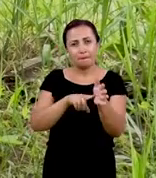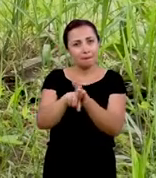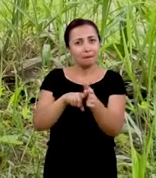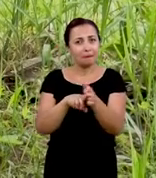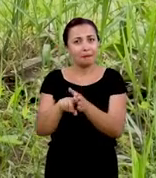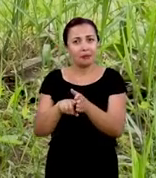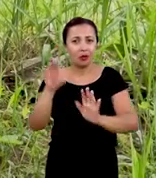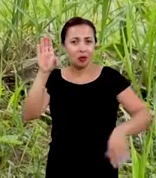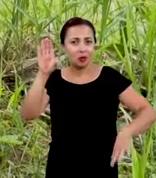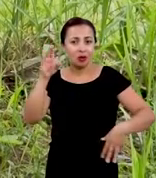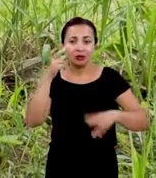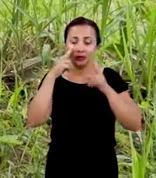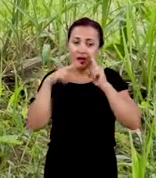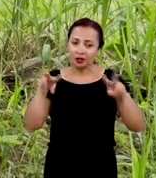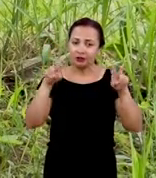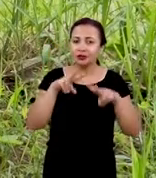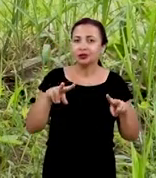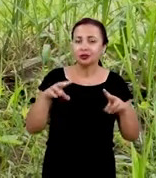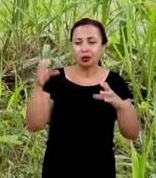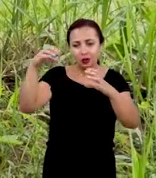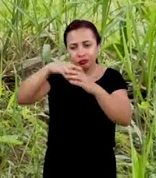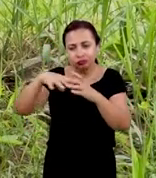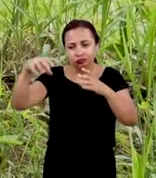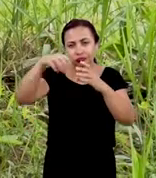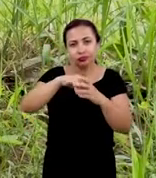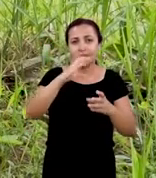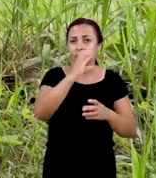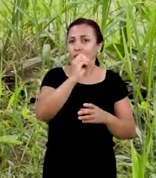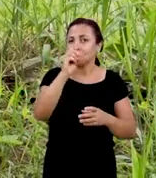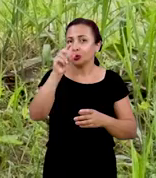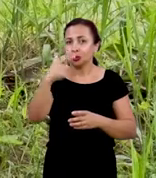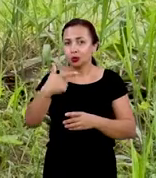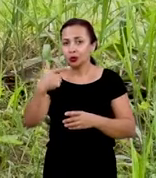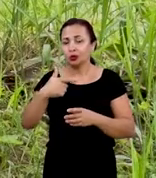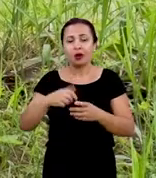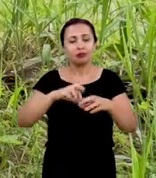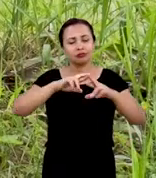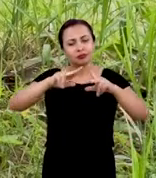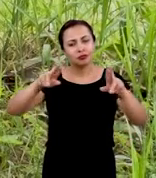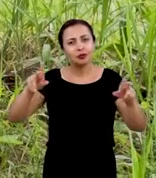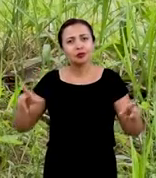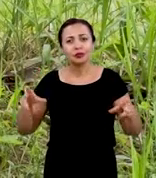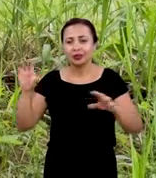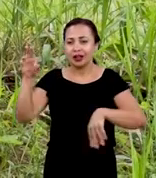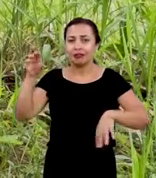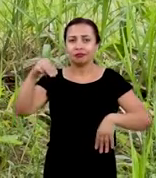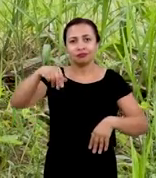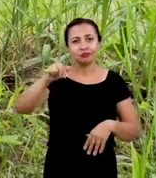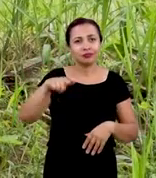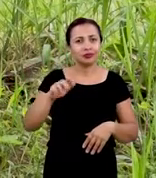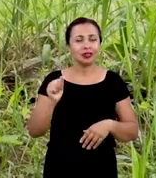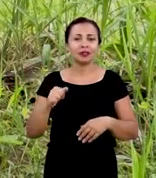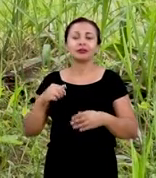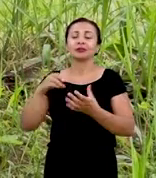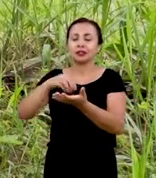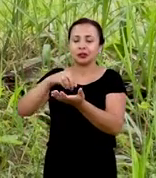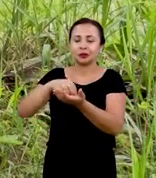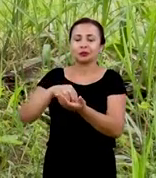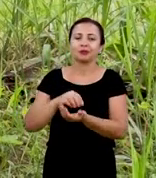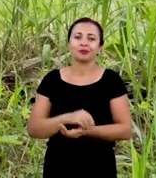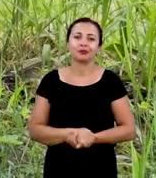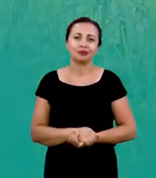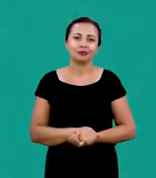de Ciências do Mar analisam os estoques de carbono em diferentes áreas de um manguezal localizado na região metropolitana